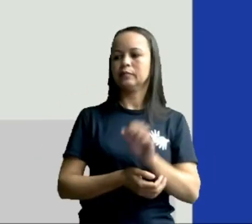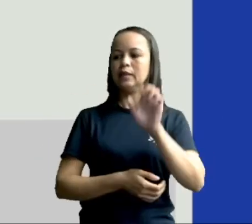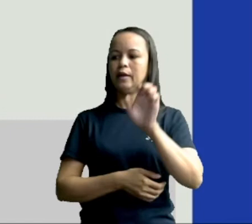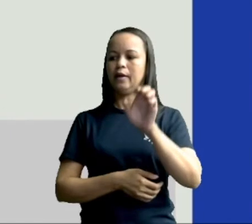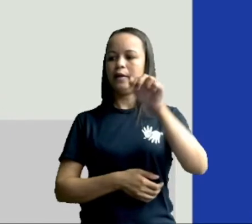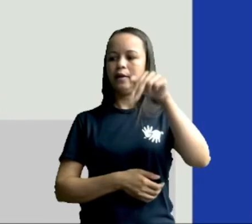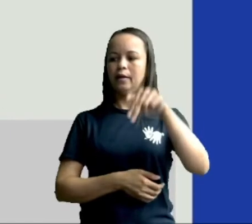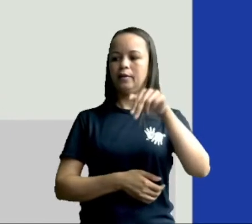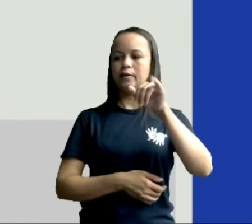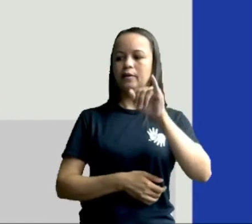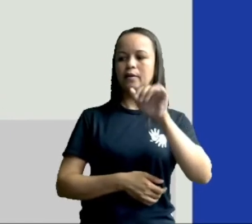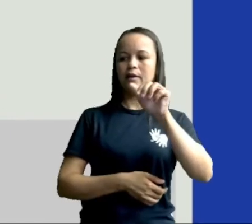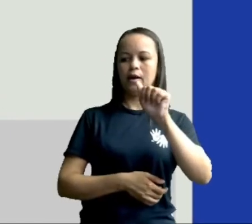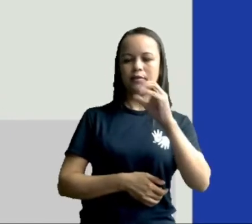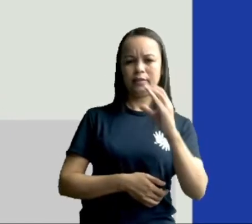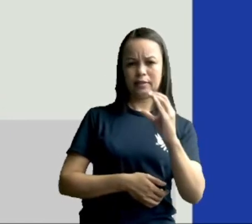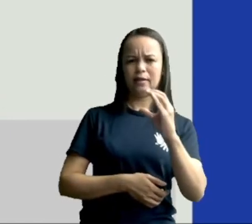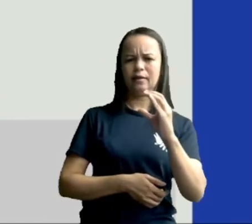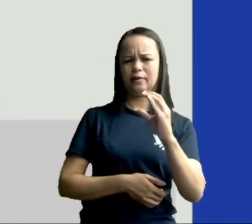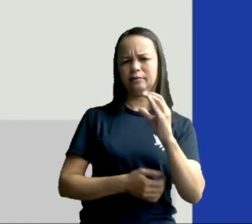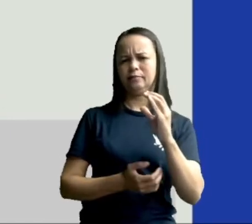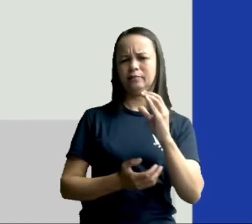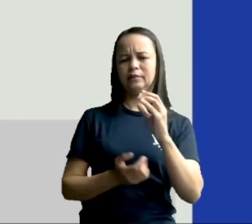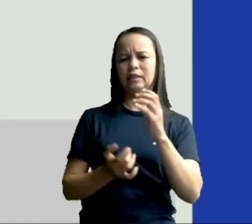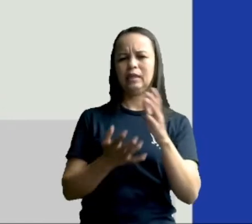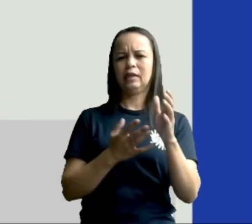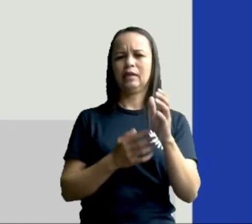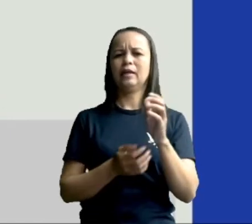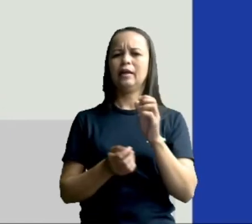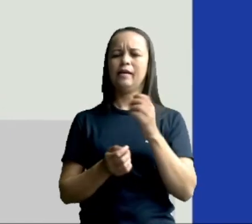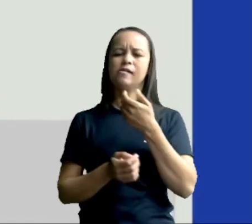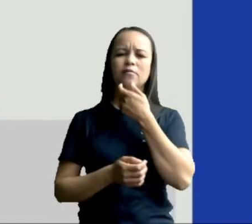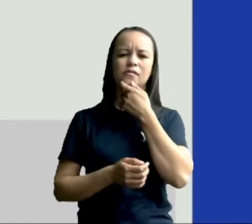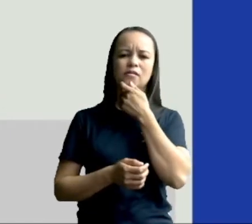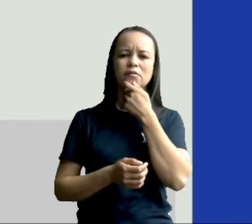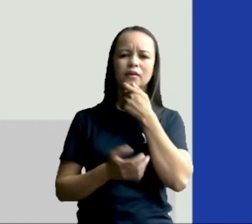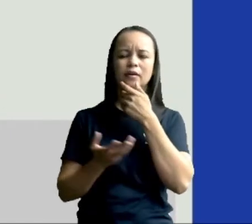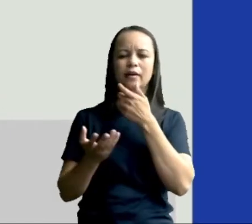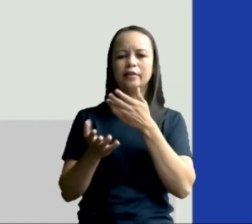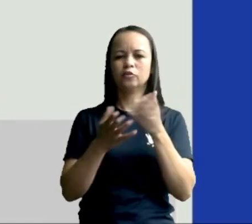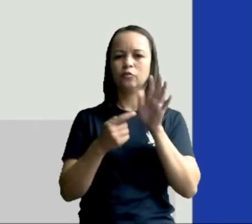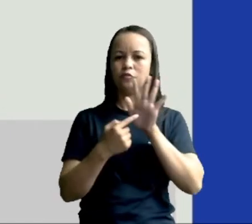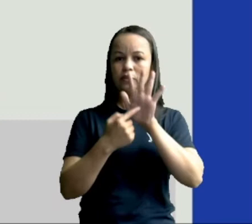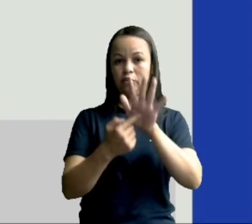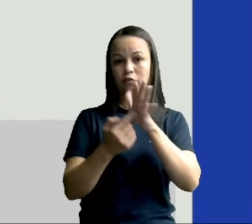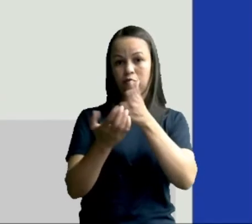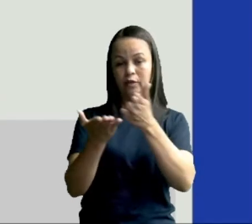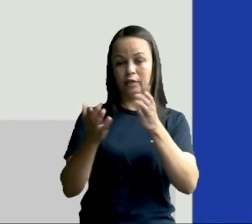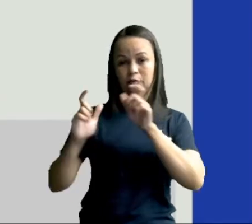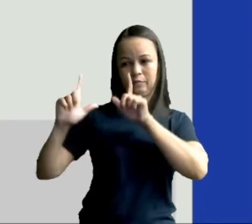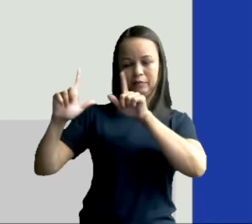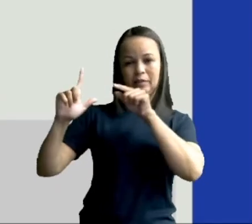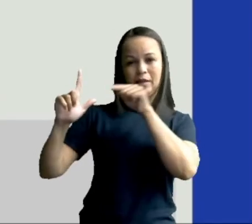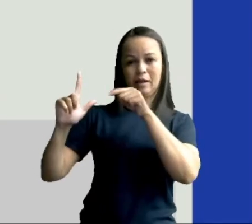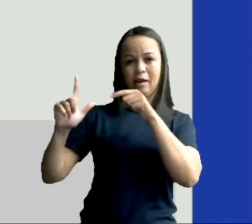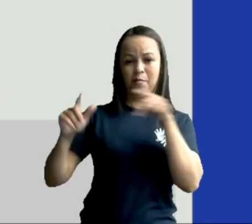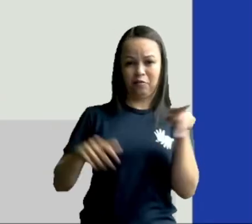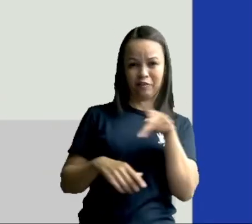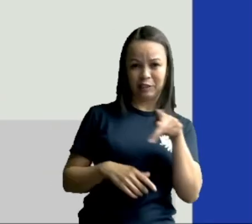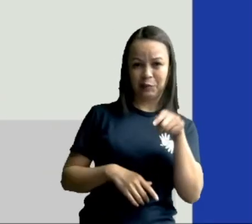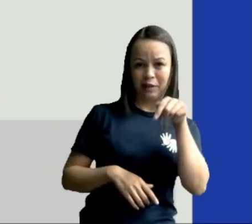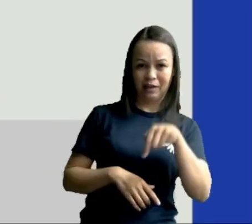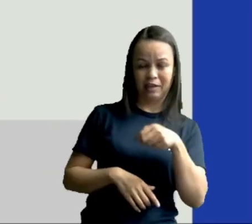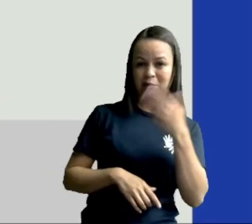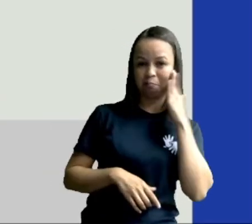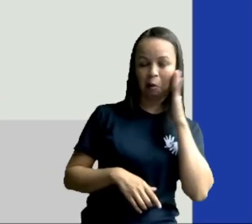ENIAC, um nome aí, certo? Em inglês, que vocês estão vendo aí na telinha de vocês. A professora não é professora de inglês,